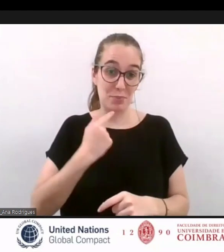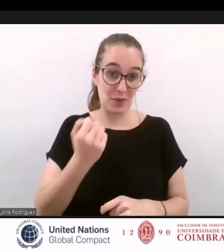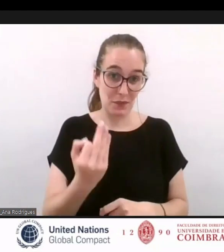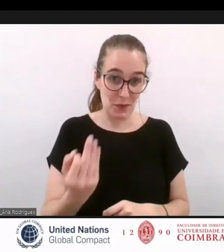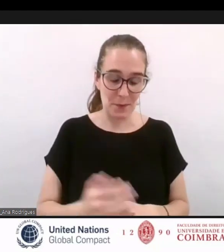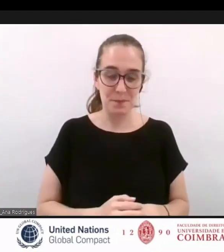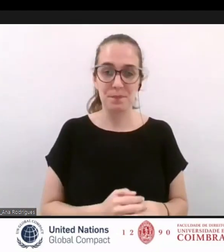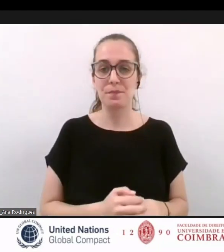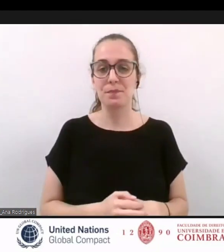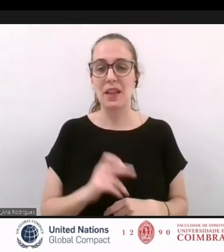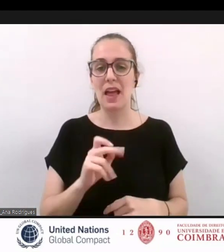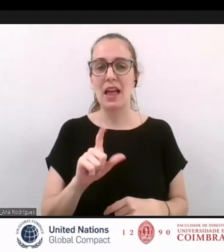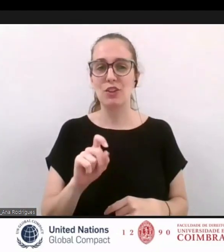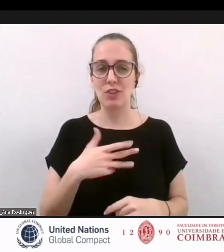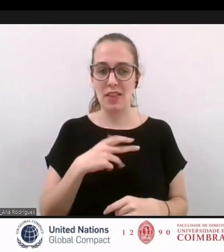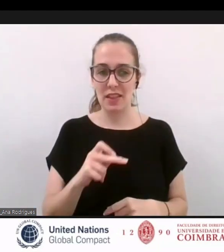Alexandra Severino.